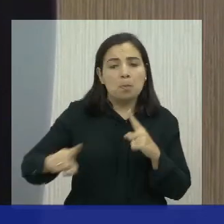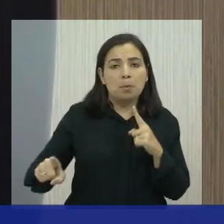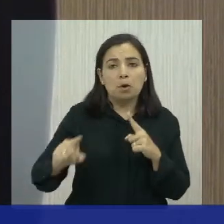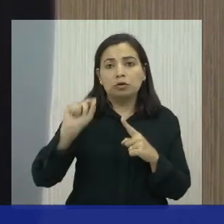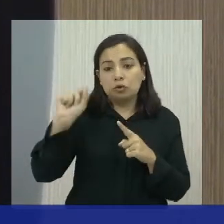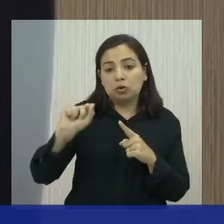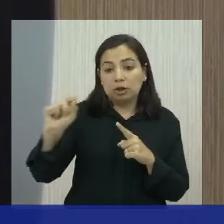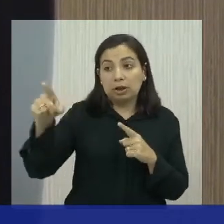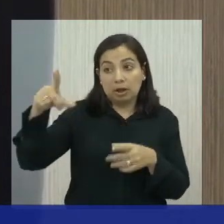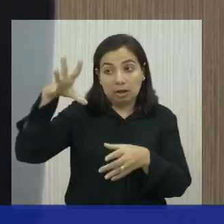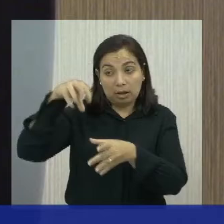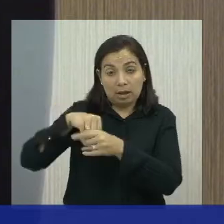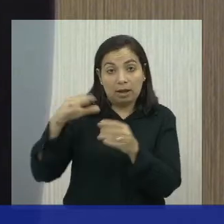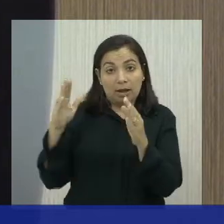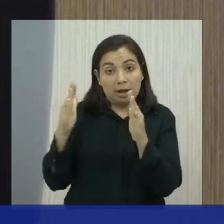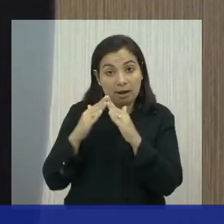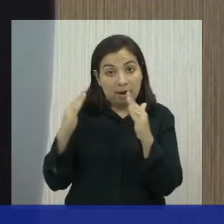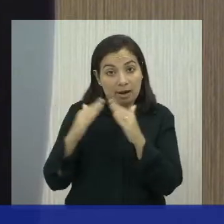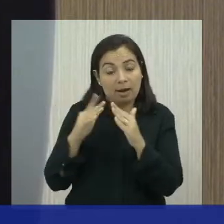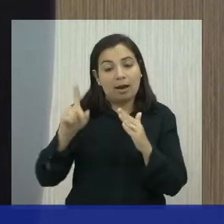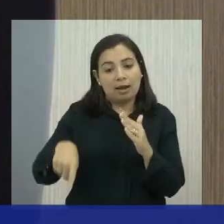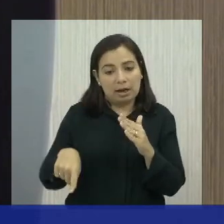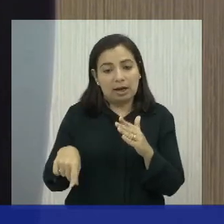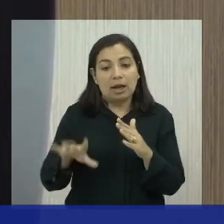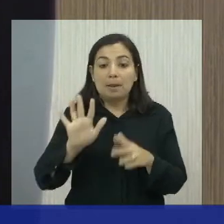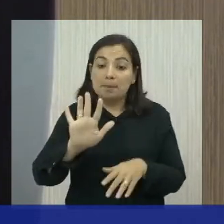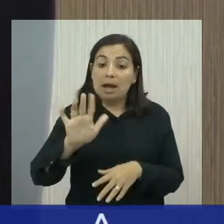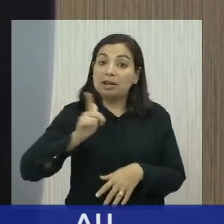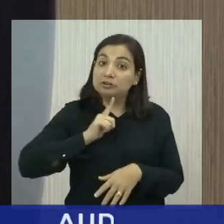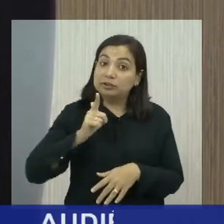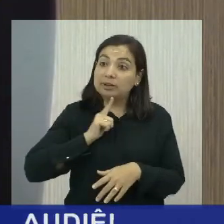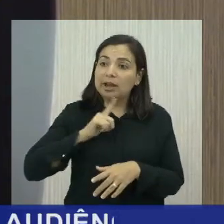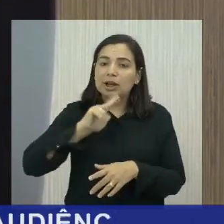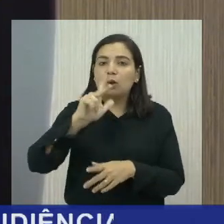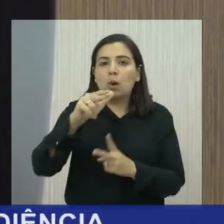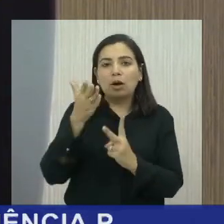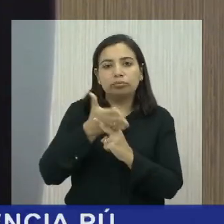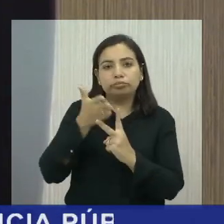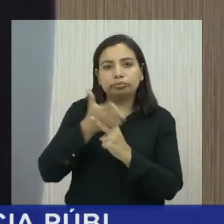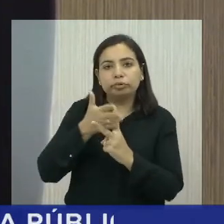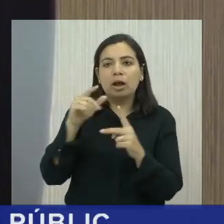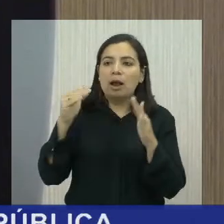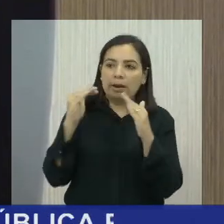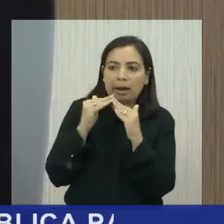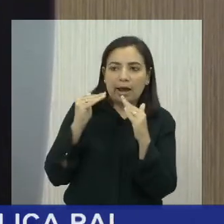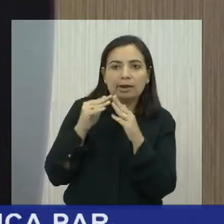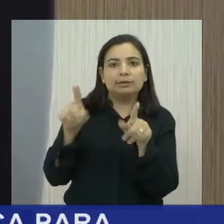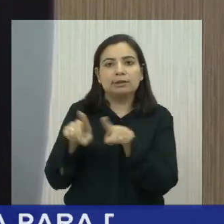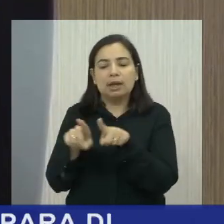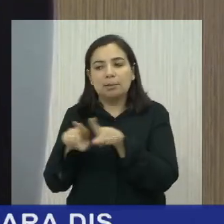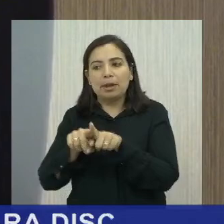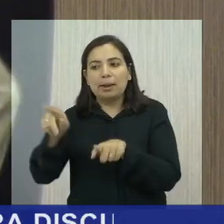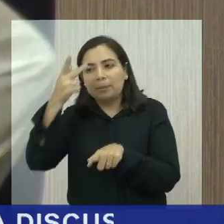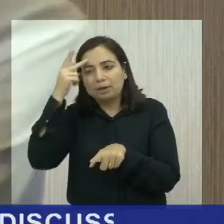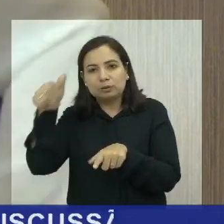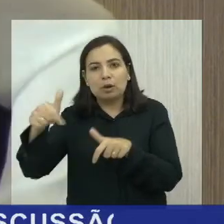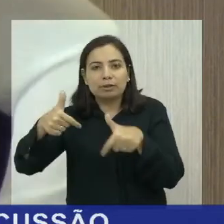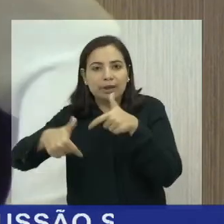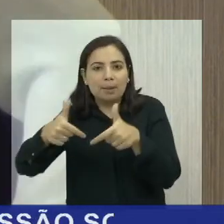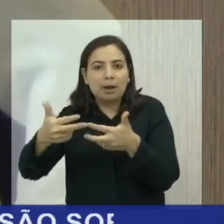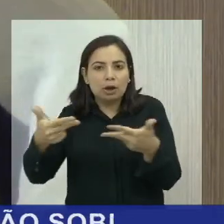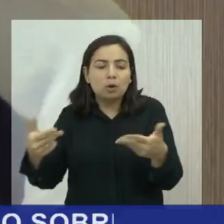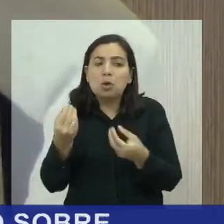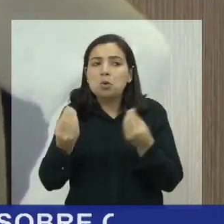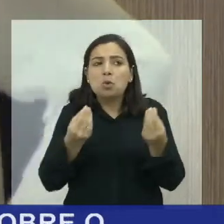o local é residencial, mas aí tem essa atividade mista, né? Então, é só isso. Obrigada.